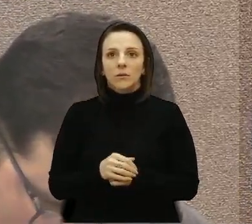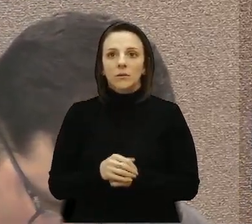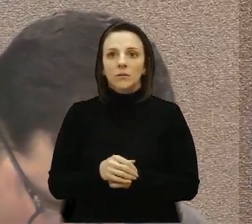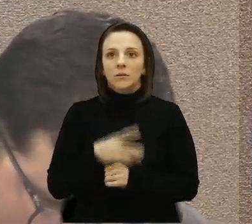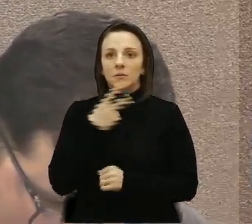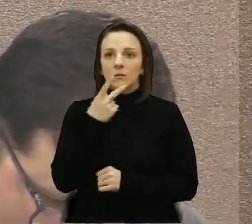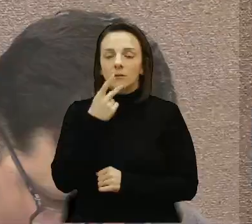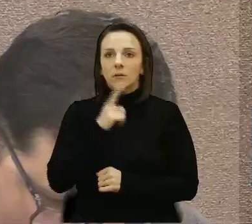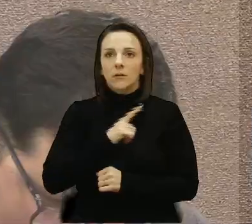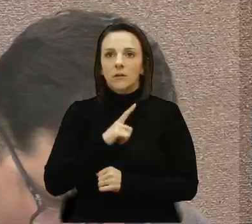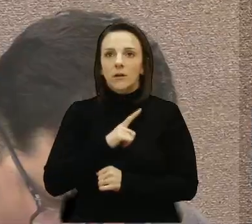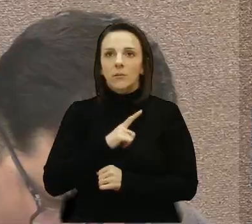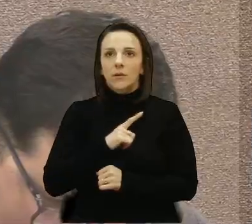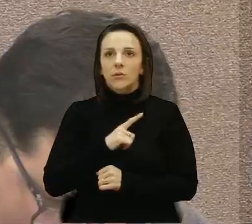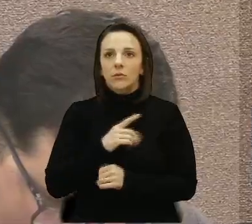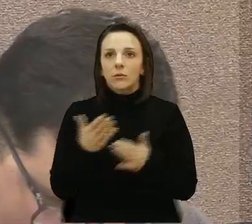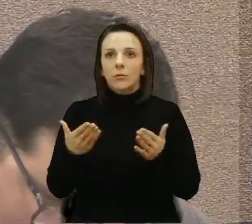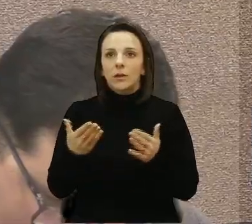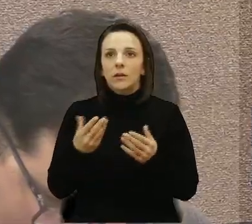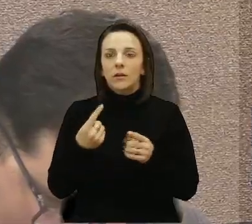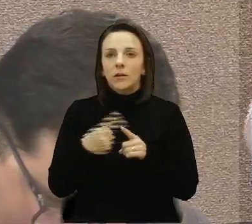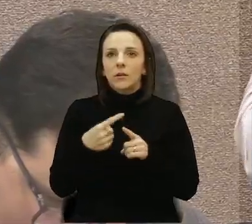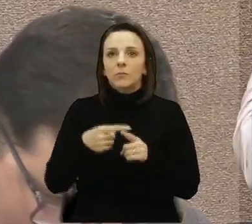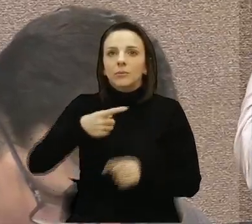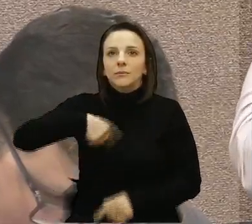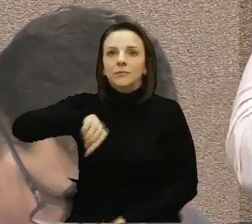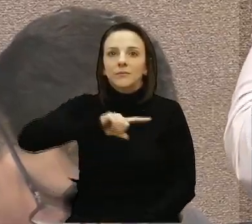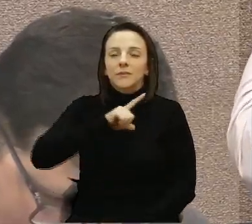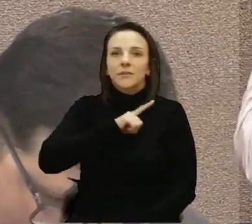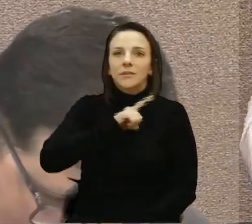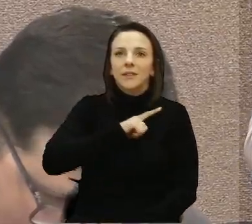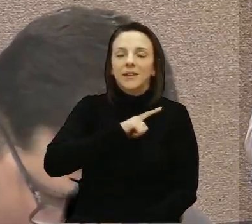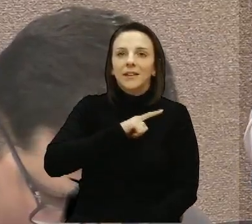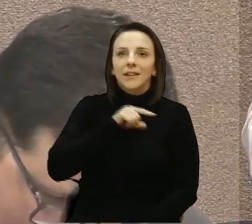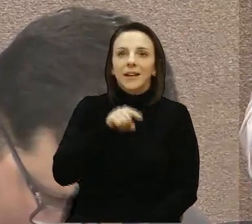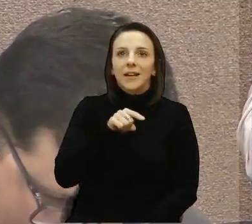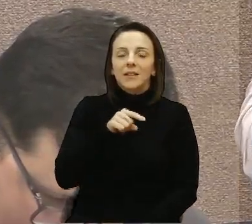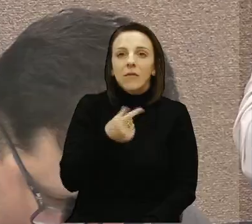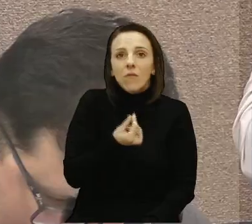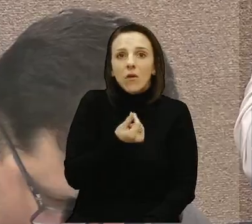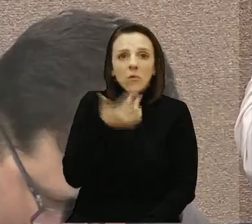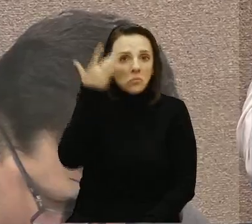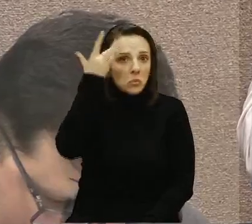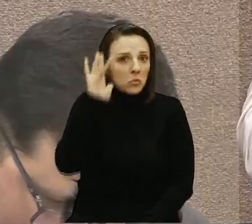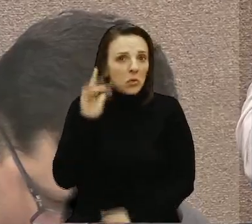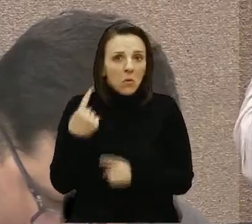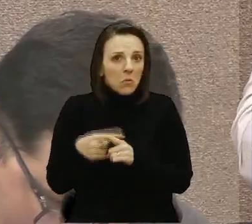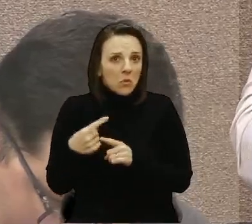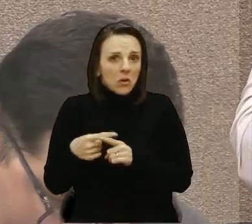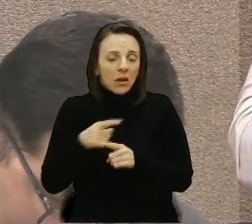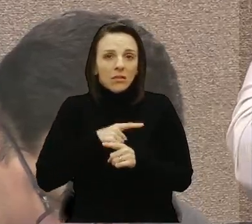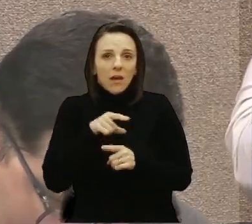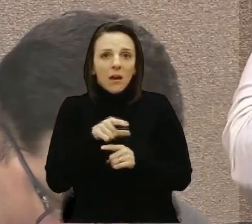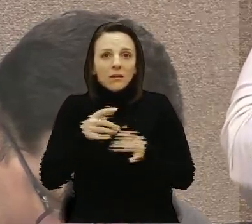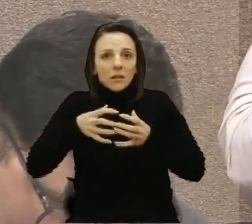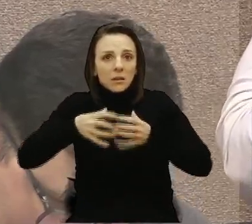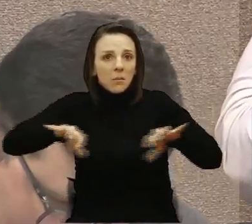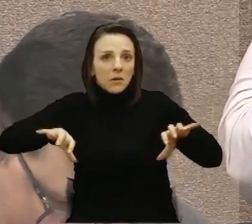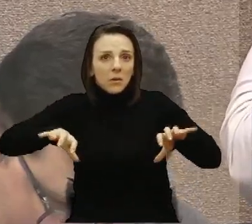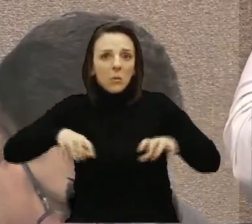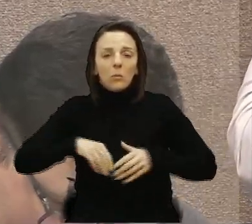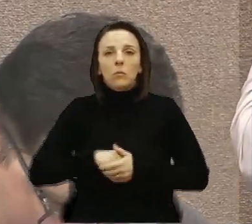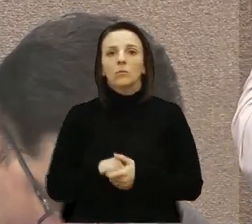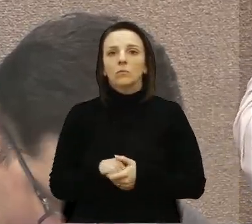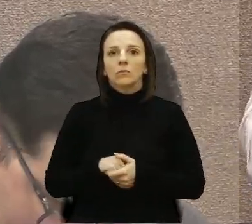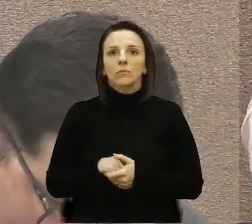não passamos a cobrar R$ 5,45 de todos? Eu não sei por qual motivo que tem essa separação.